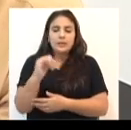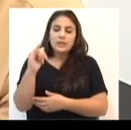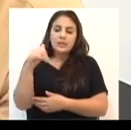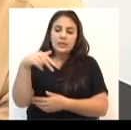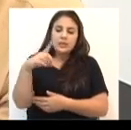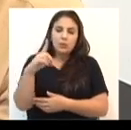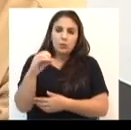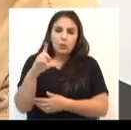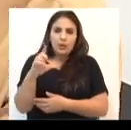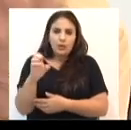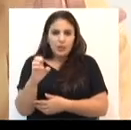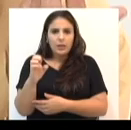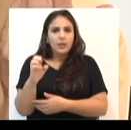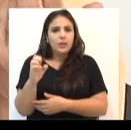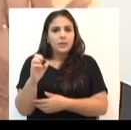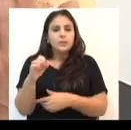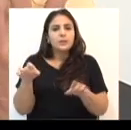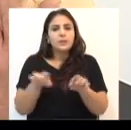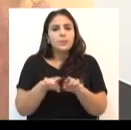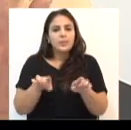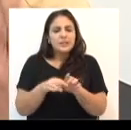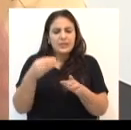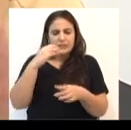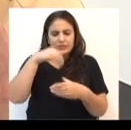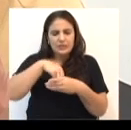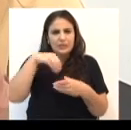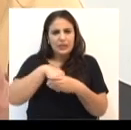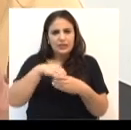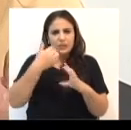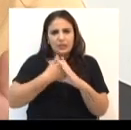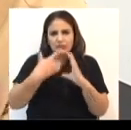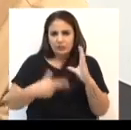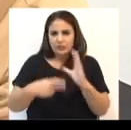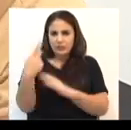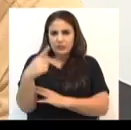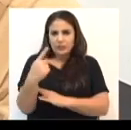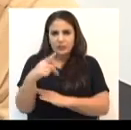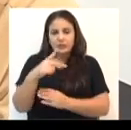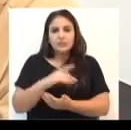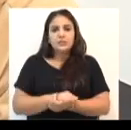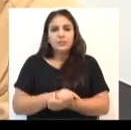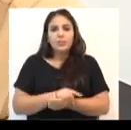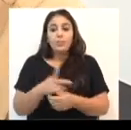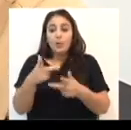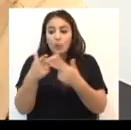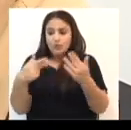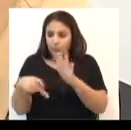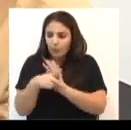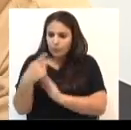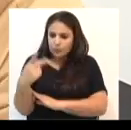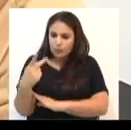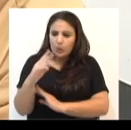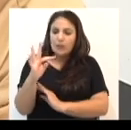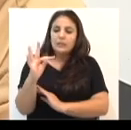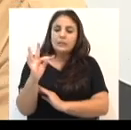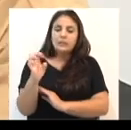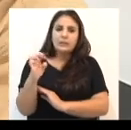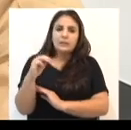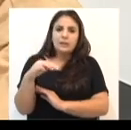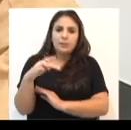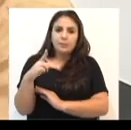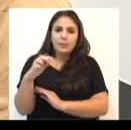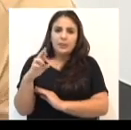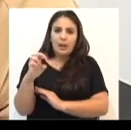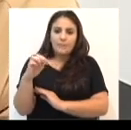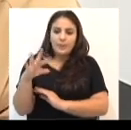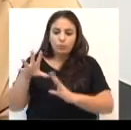muitas vezes, que está lá dentro do, digamos assim, do caráter dele, né? E eu coloco caráter como uma coisa que tu herda e temperamento, aquilo que tu adquire